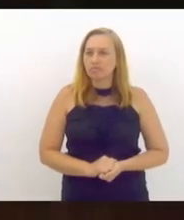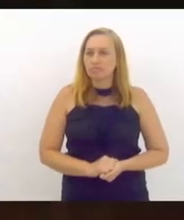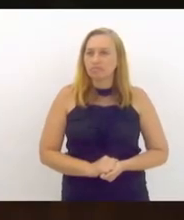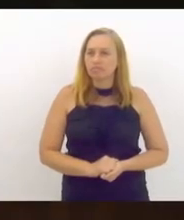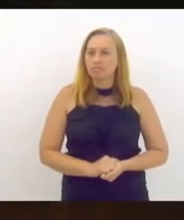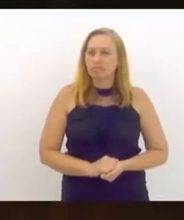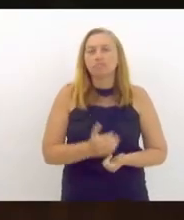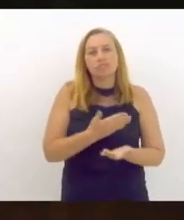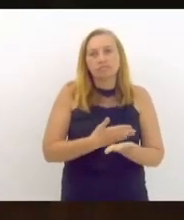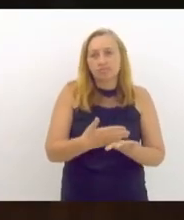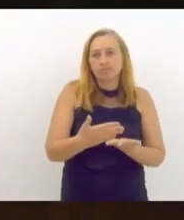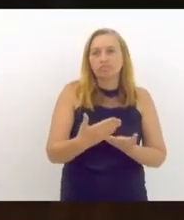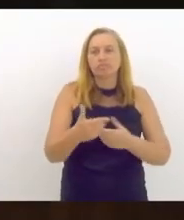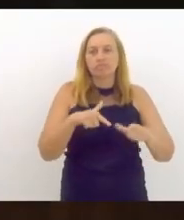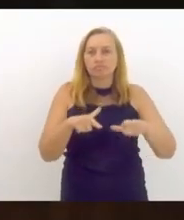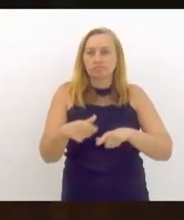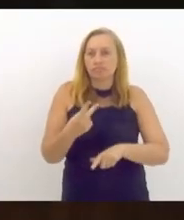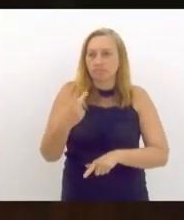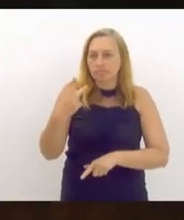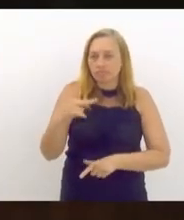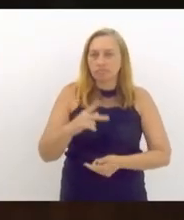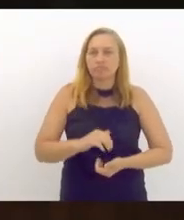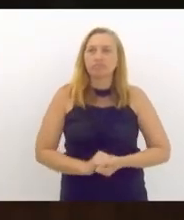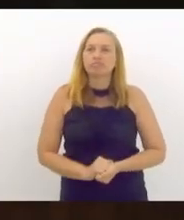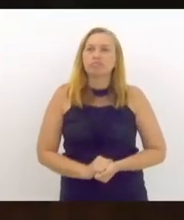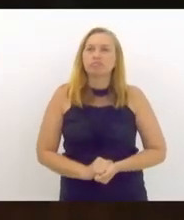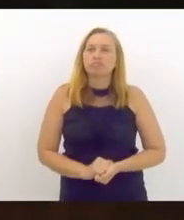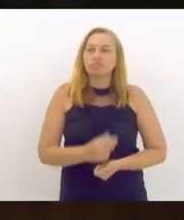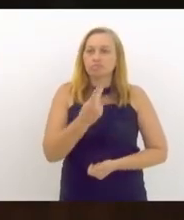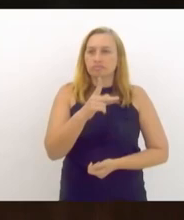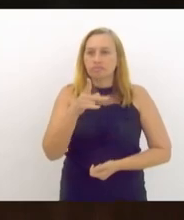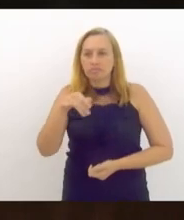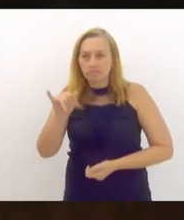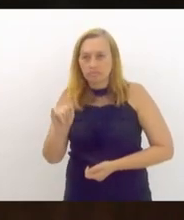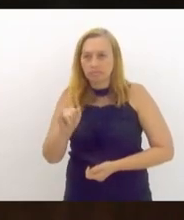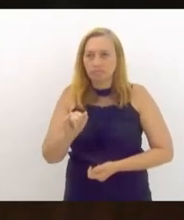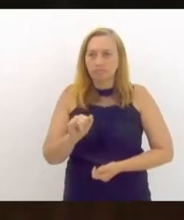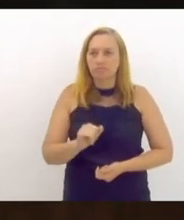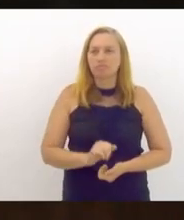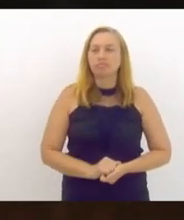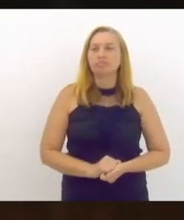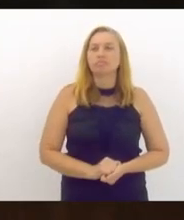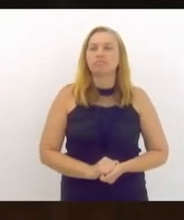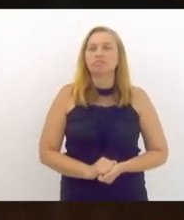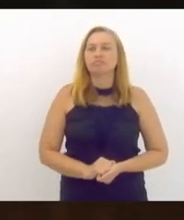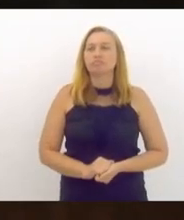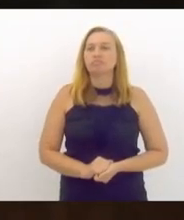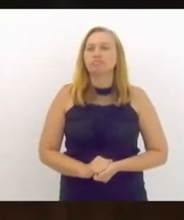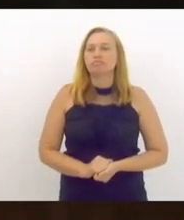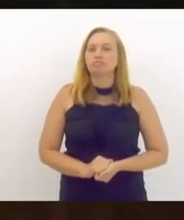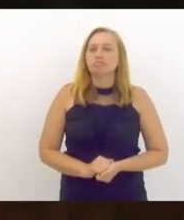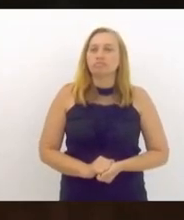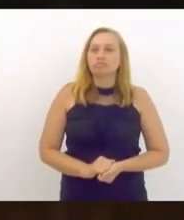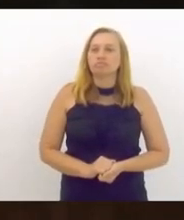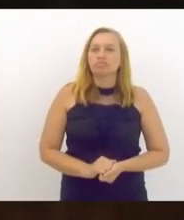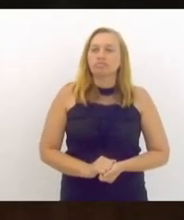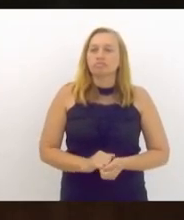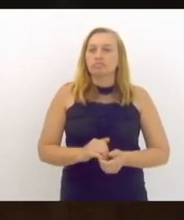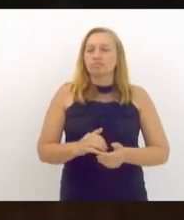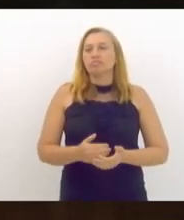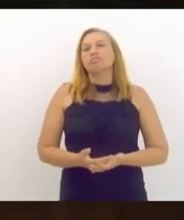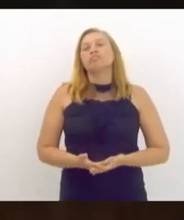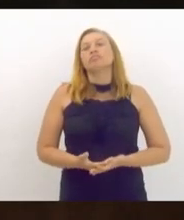Ele iniciou a carreira dele com seu pai, na Câmara de Campos, passou pelo Tribunal